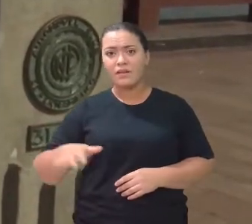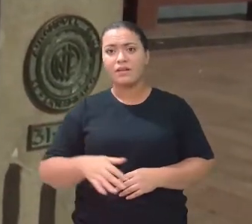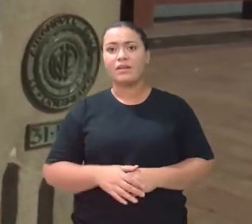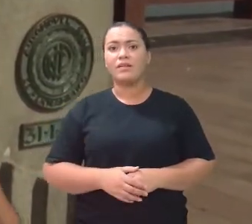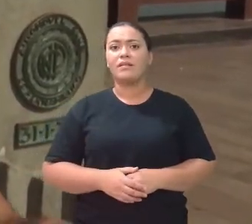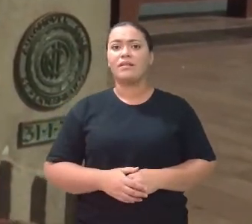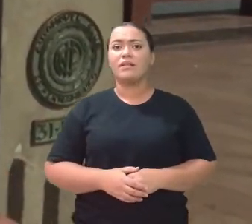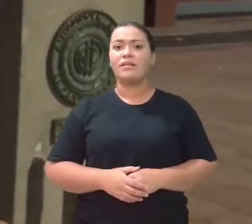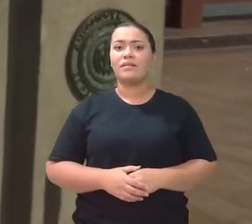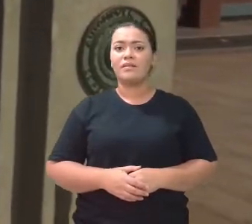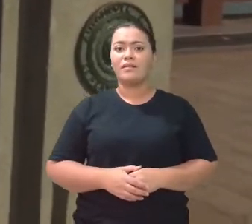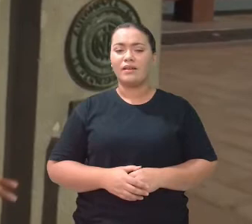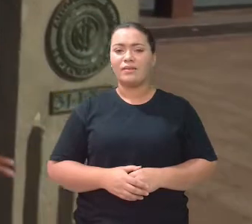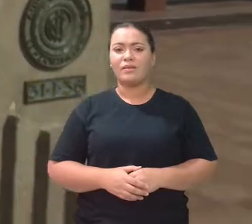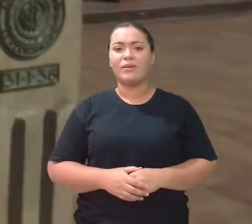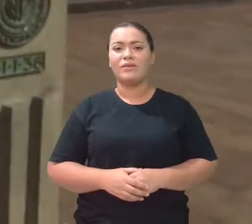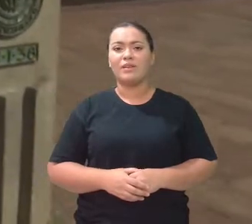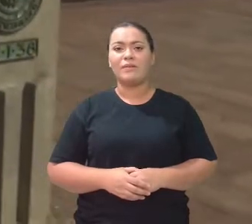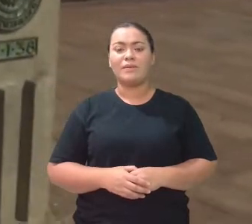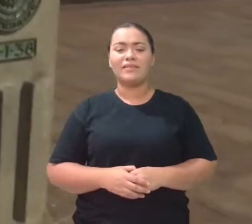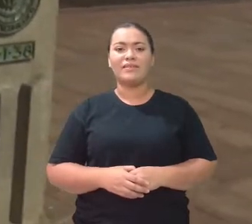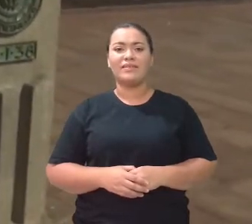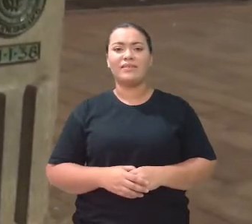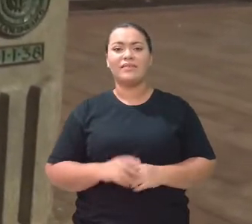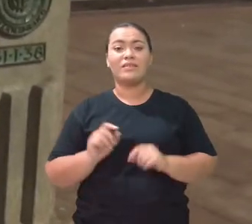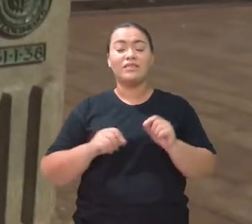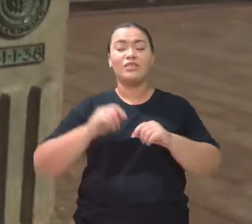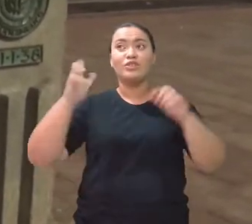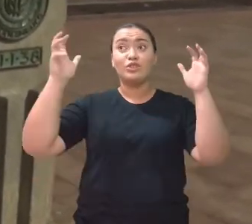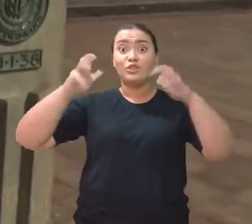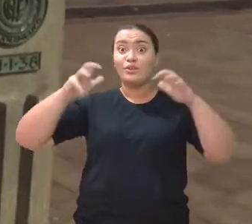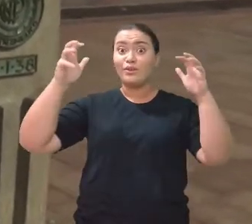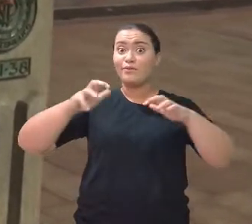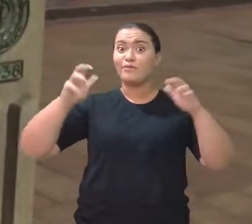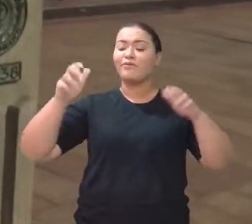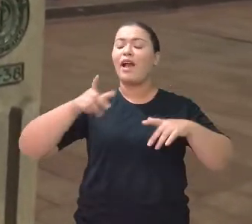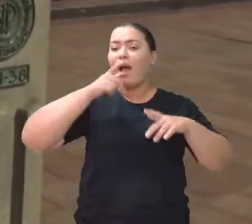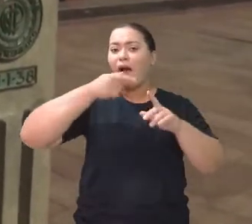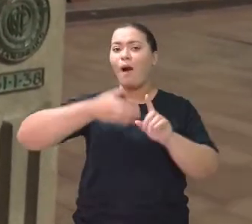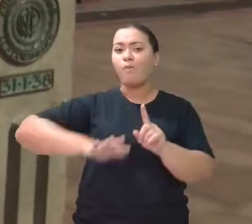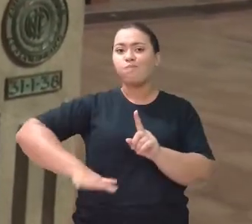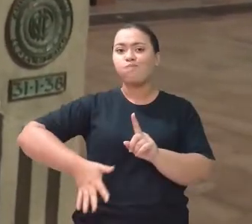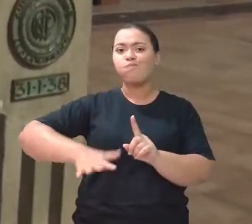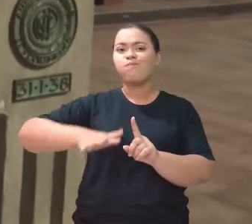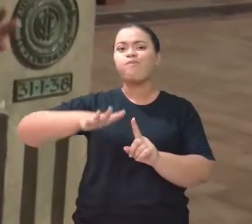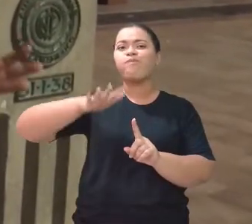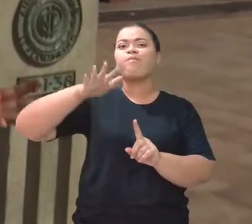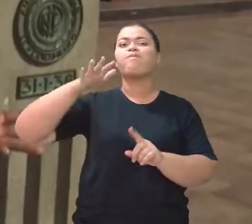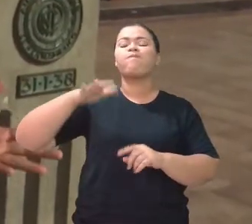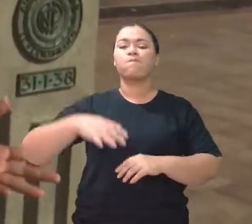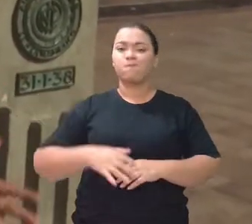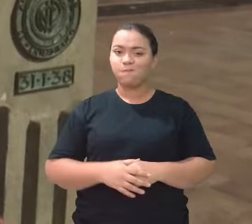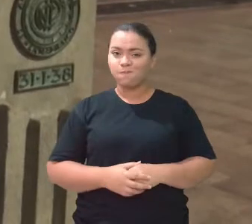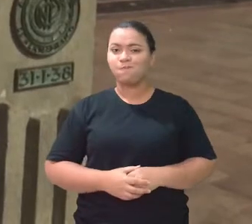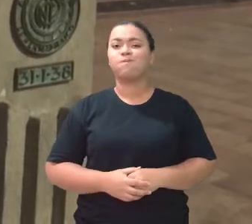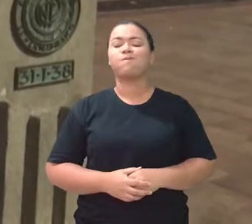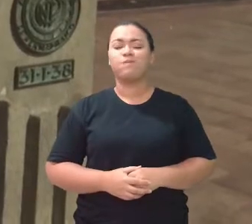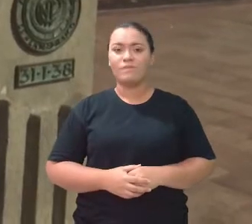chove, meu seu Zé, quando chove, alaga aquele sistema todo de drenagem que